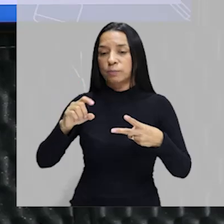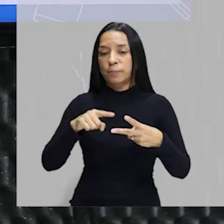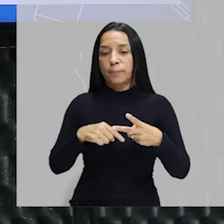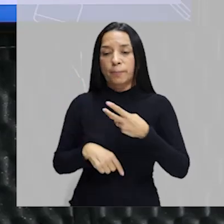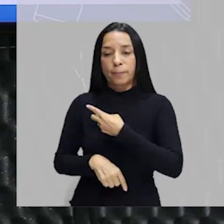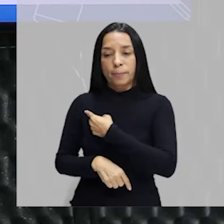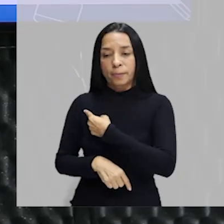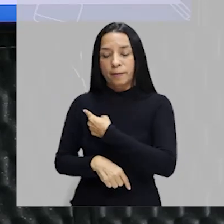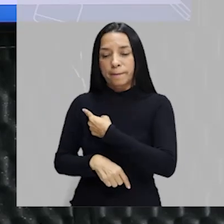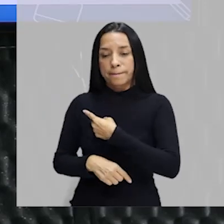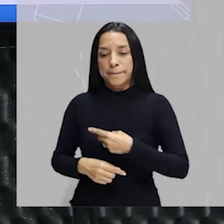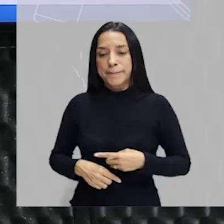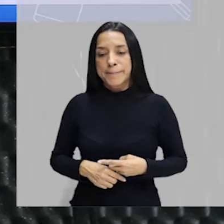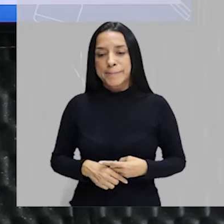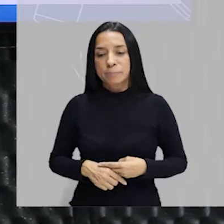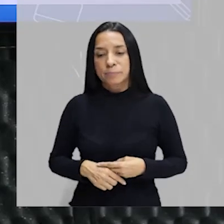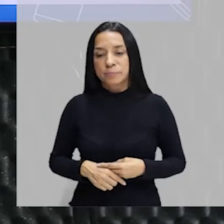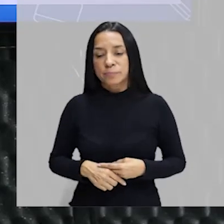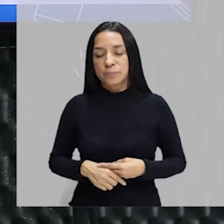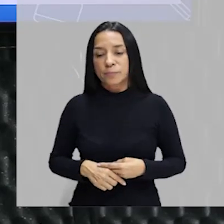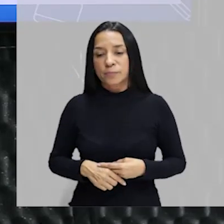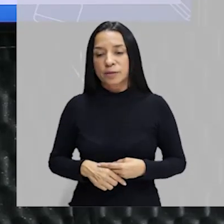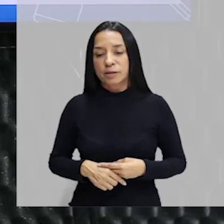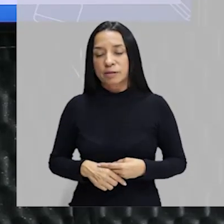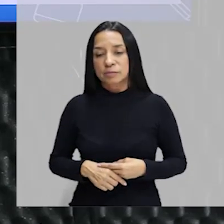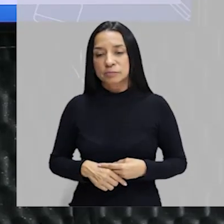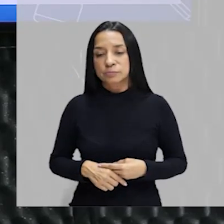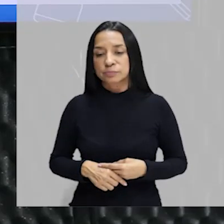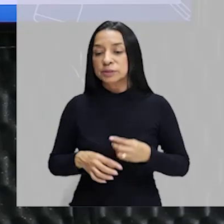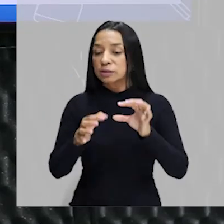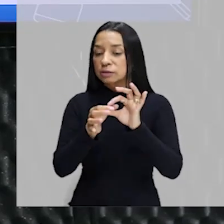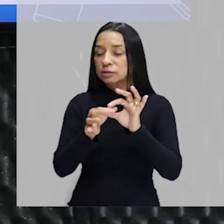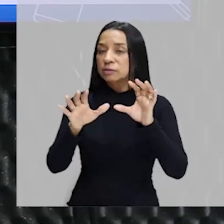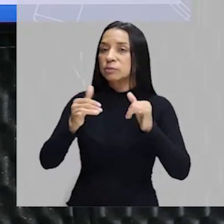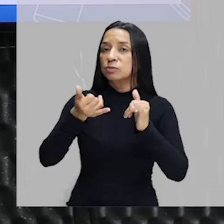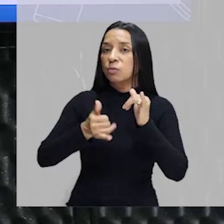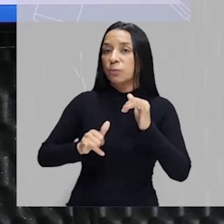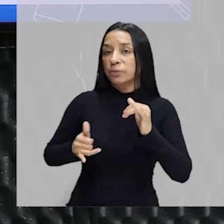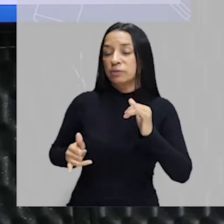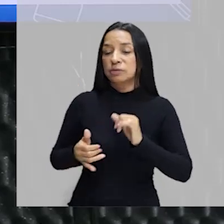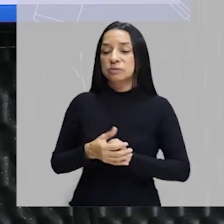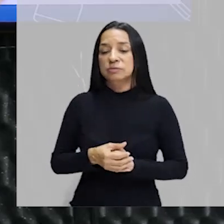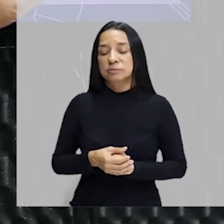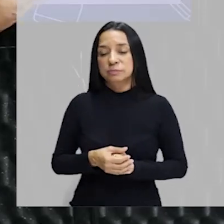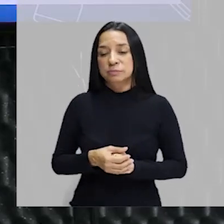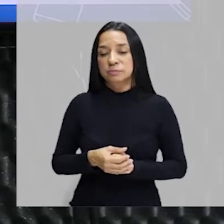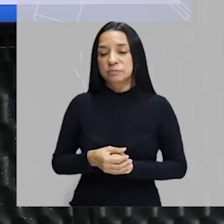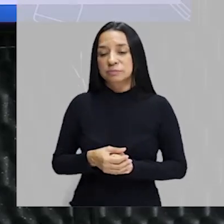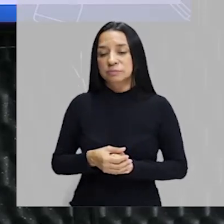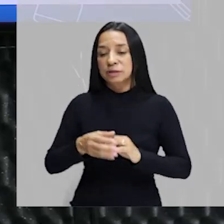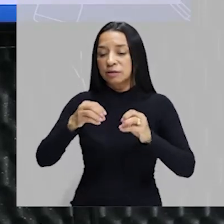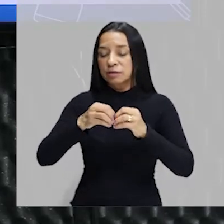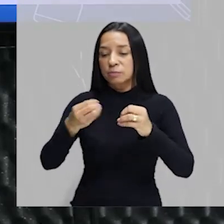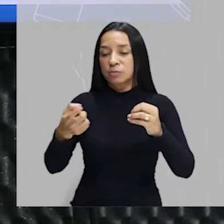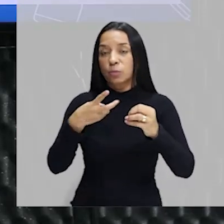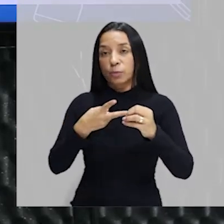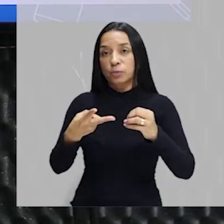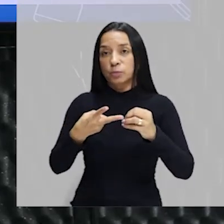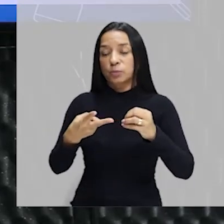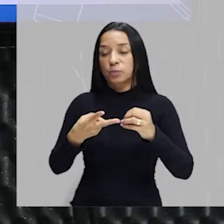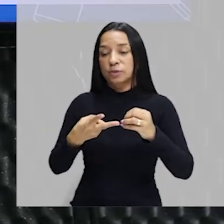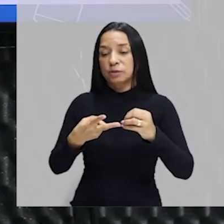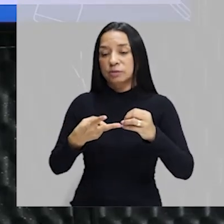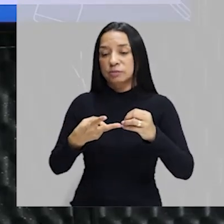adenosina difosfato, tá? Então, veja, liberou energia, quebrou a molécula em 2. E no